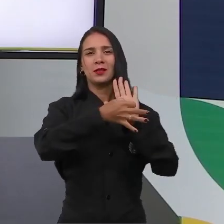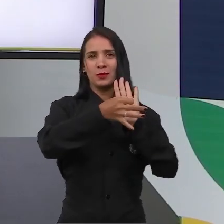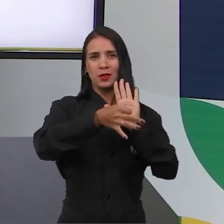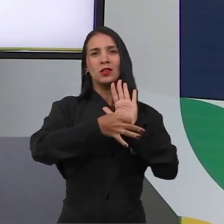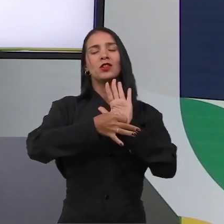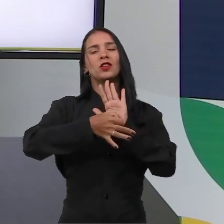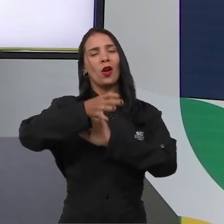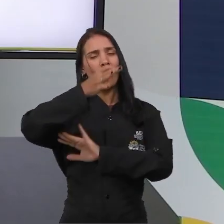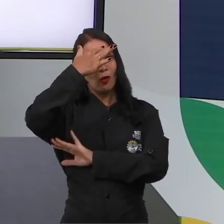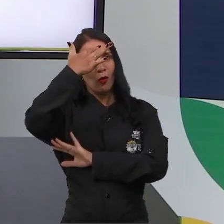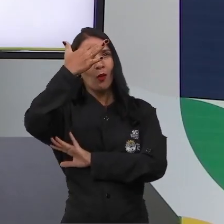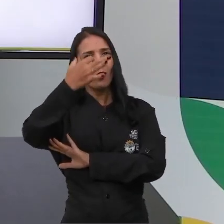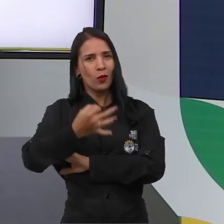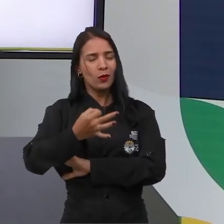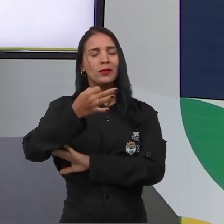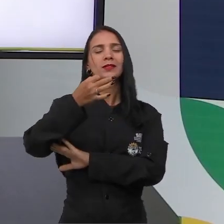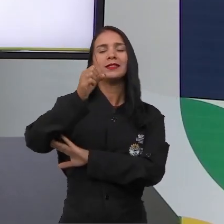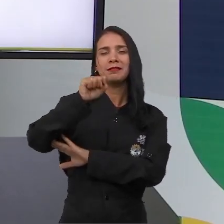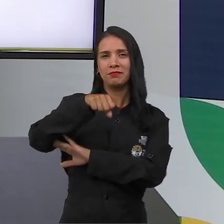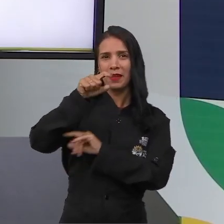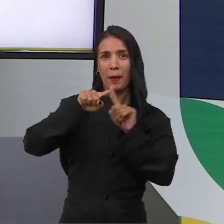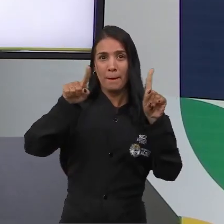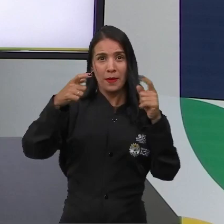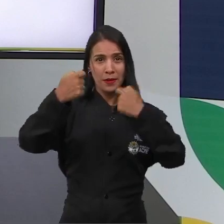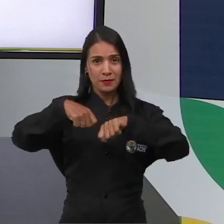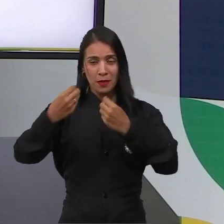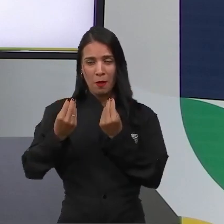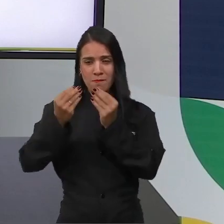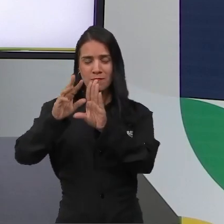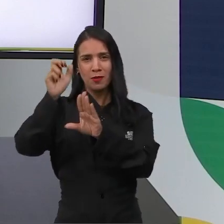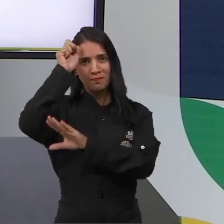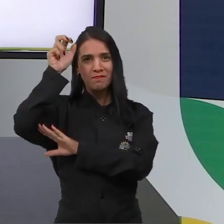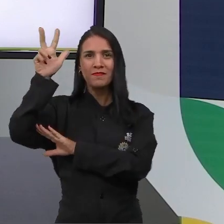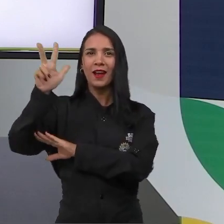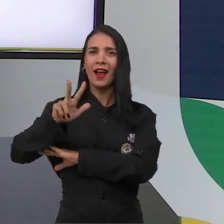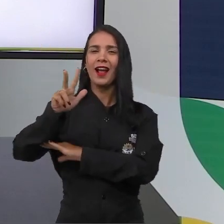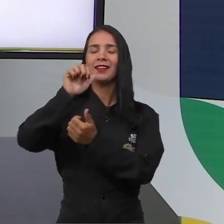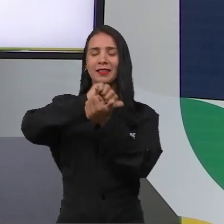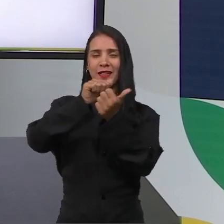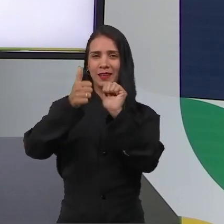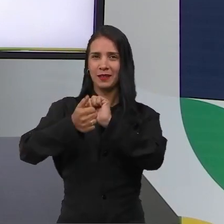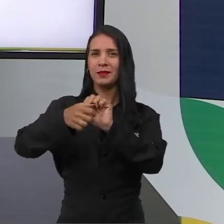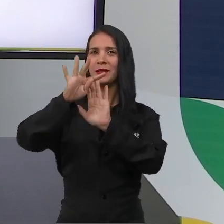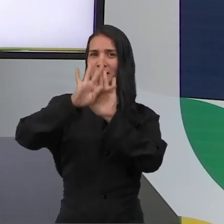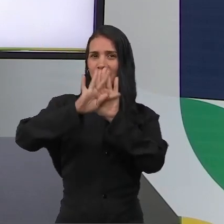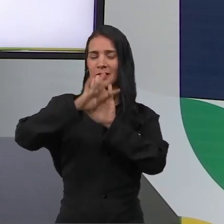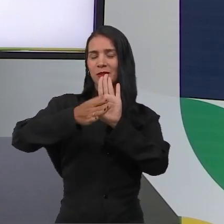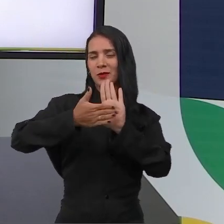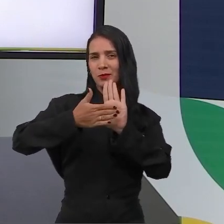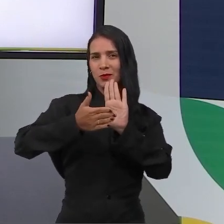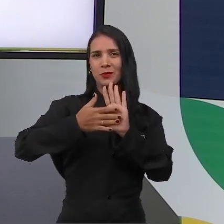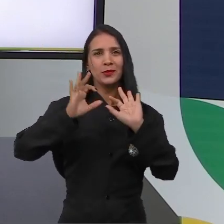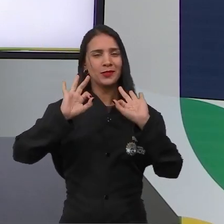obviamente, mas expressa de forma inteligente e adequada ao texto ali que está sendo proposto,